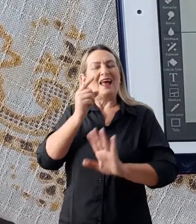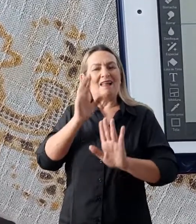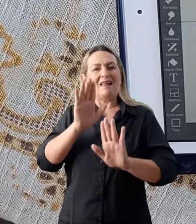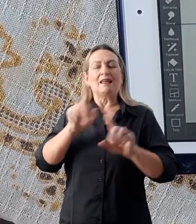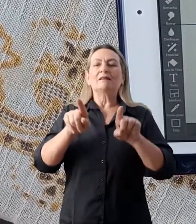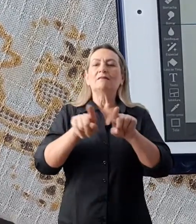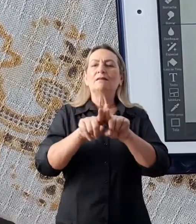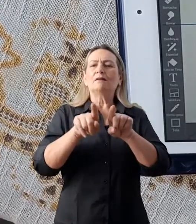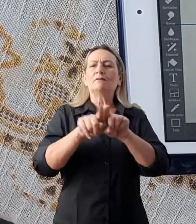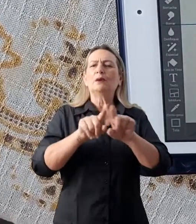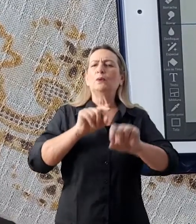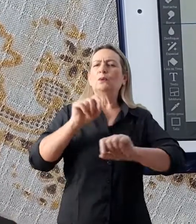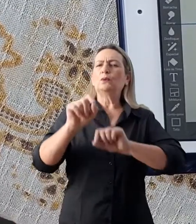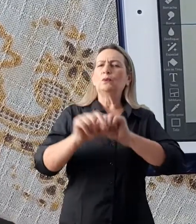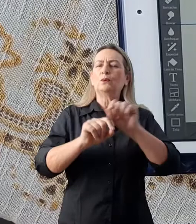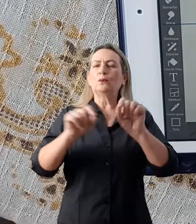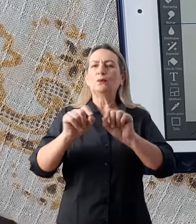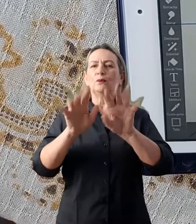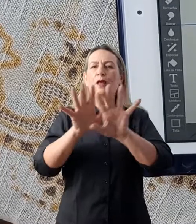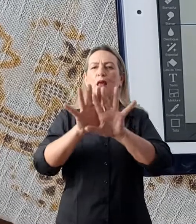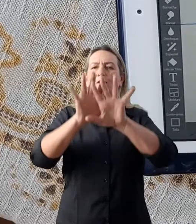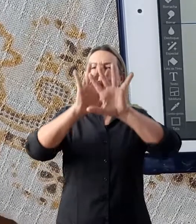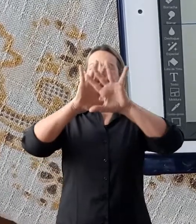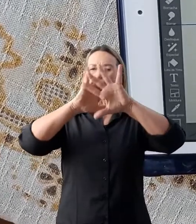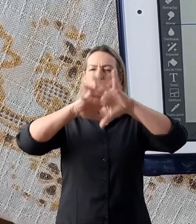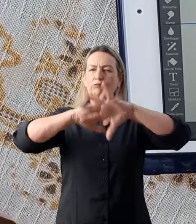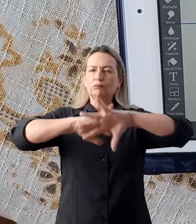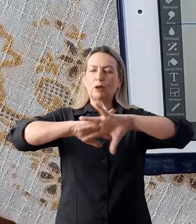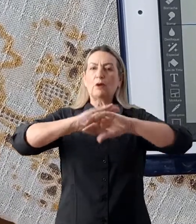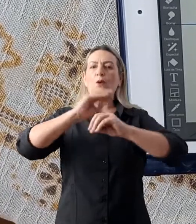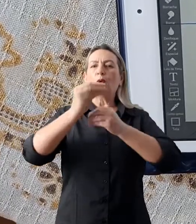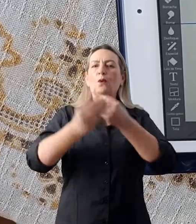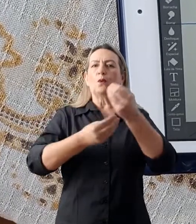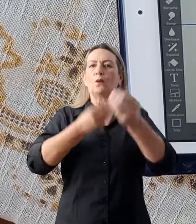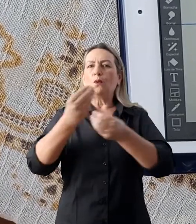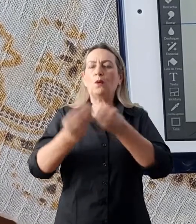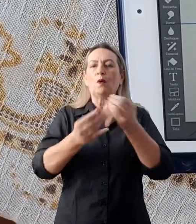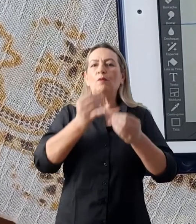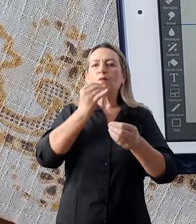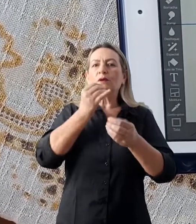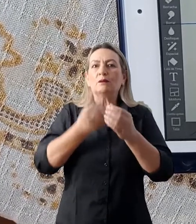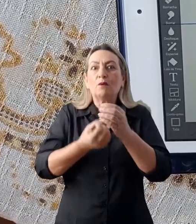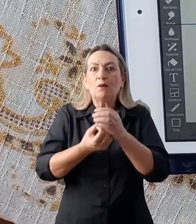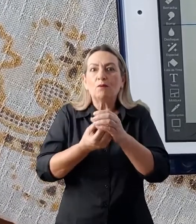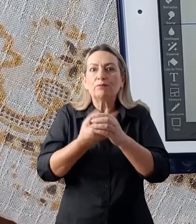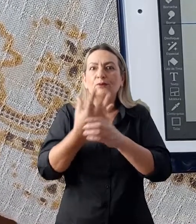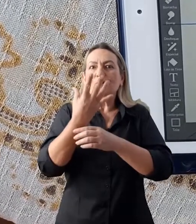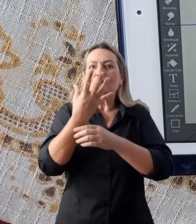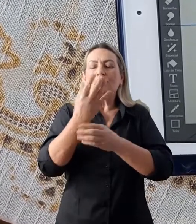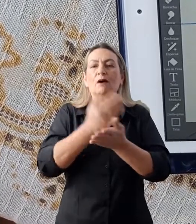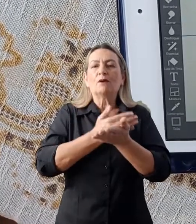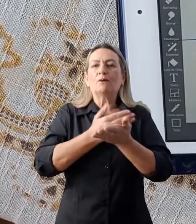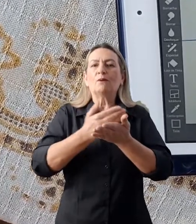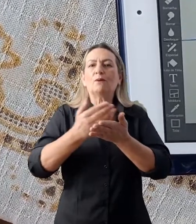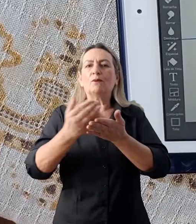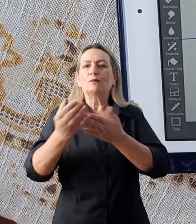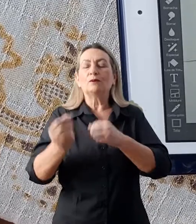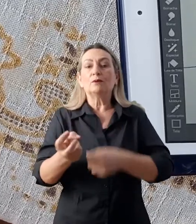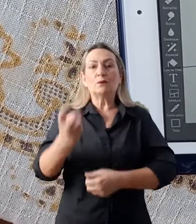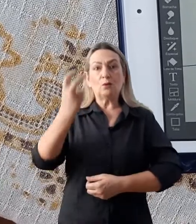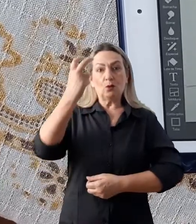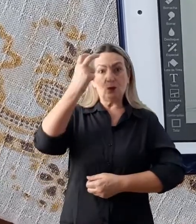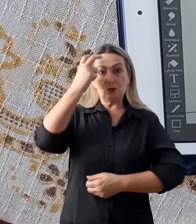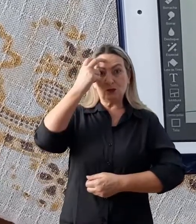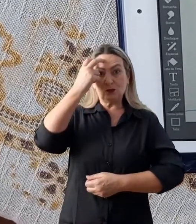têm bastante questão de origem ali na cultura indiana, né?